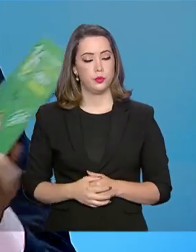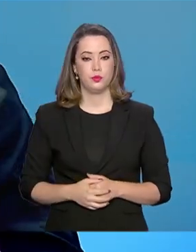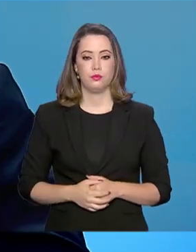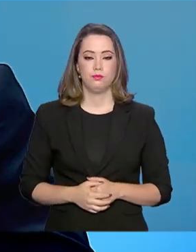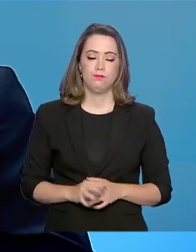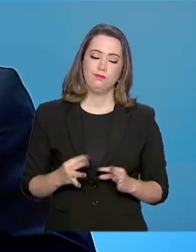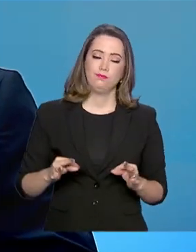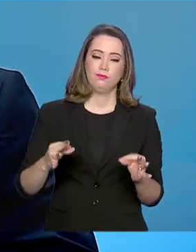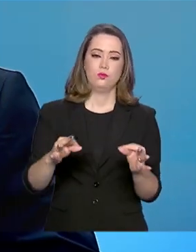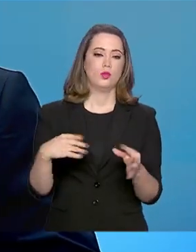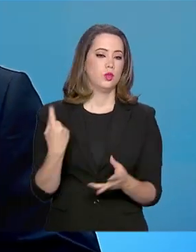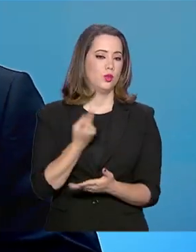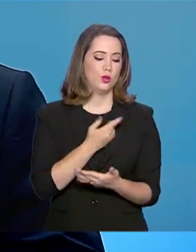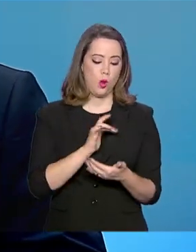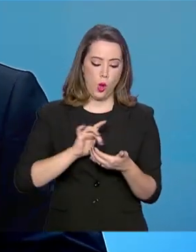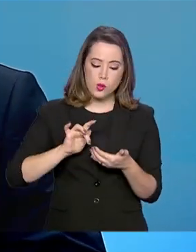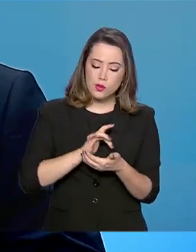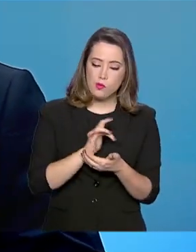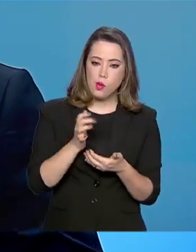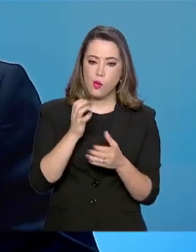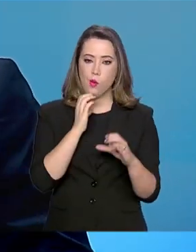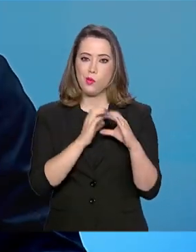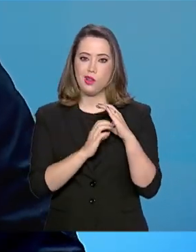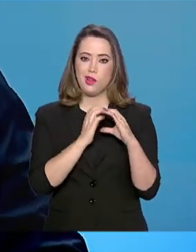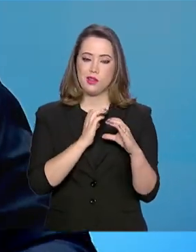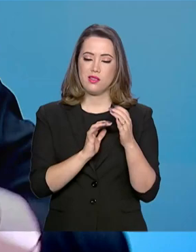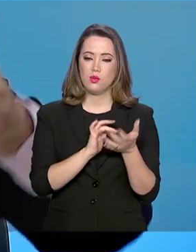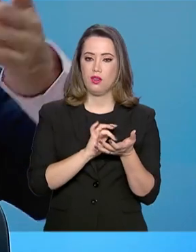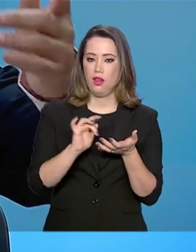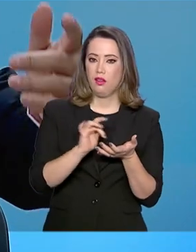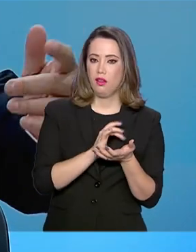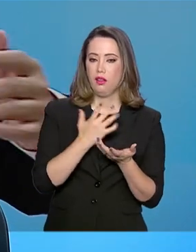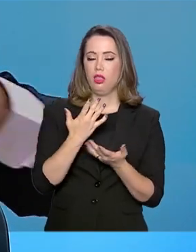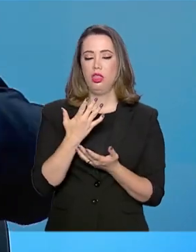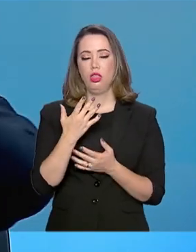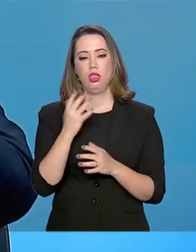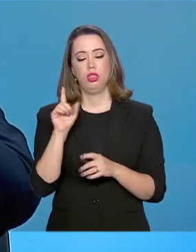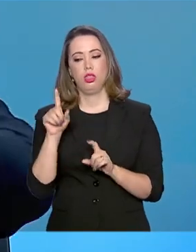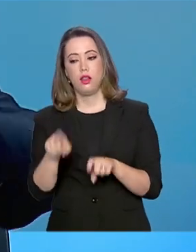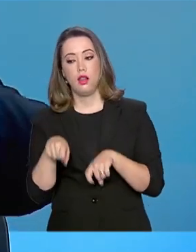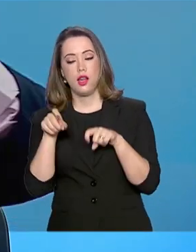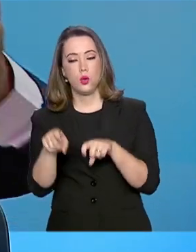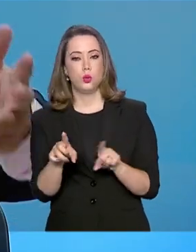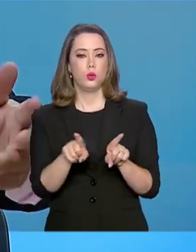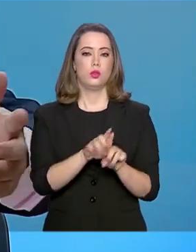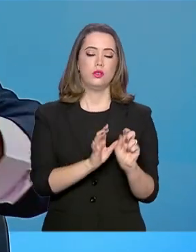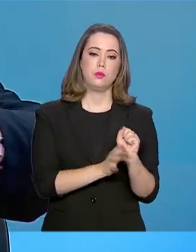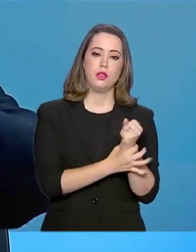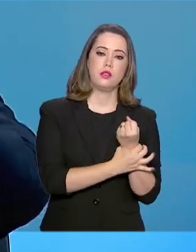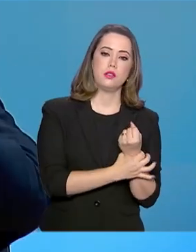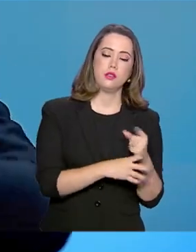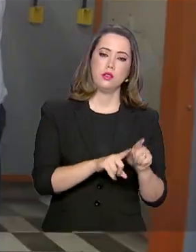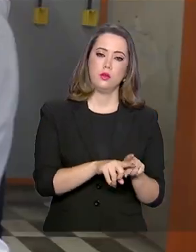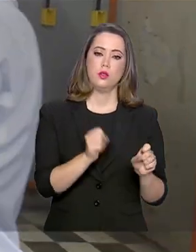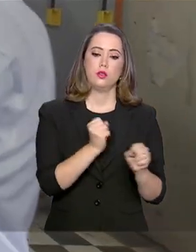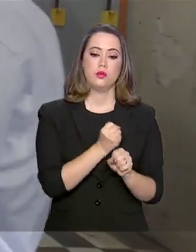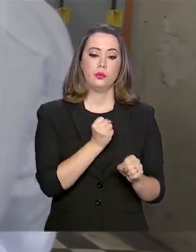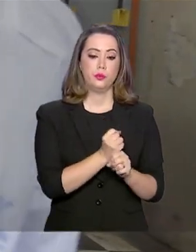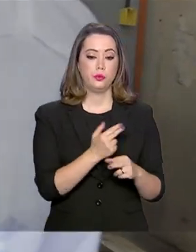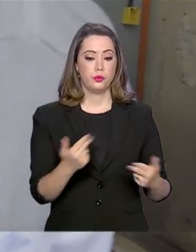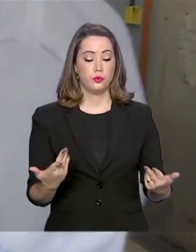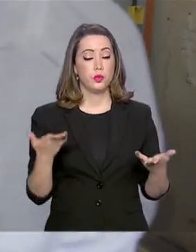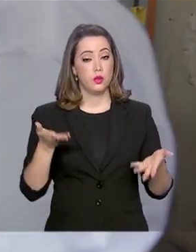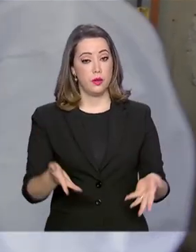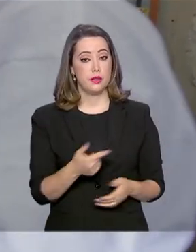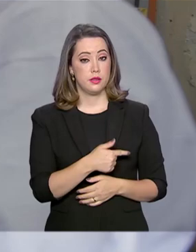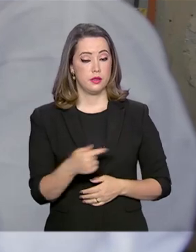na nossa mão, nas comunicações, ela está na agricultura, ela está na segurança, ela está na infraestrutura. Então, está aqui